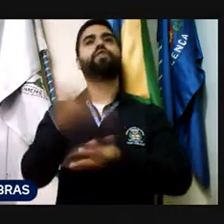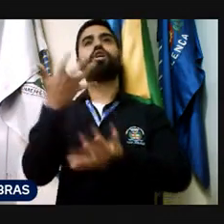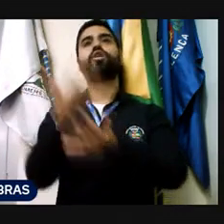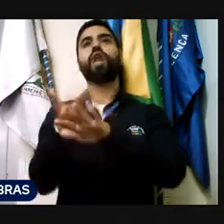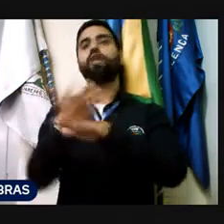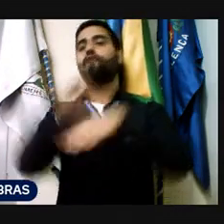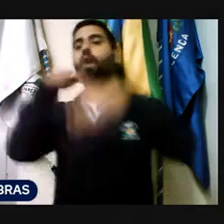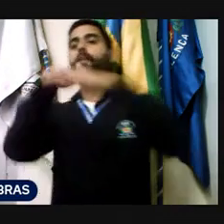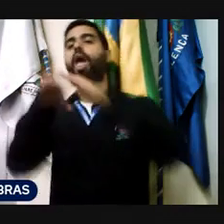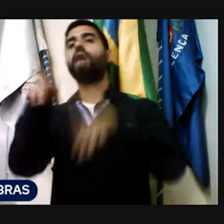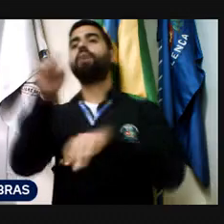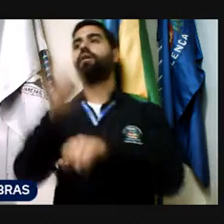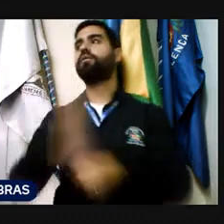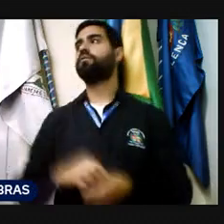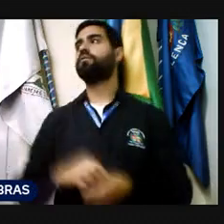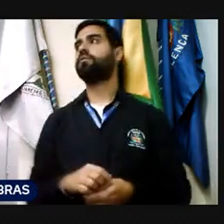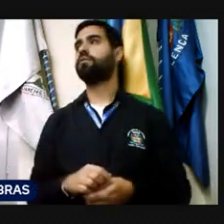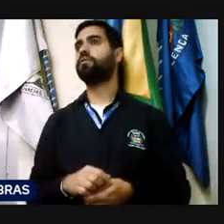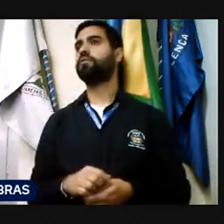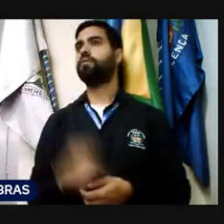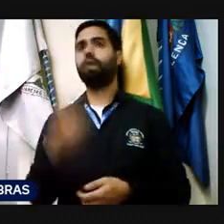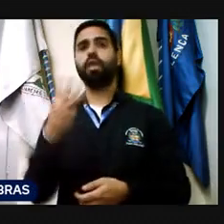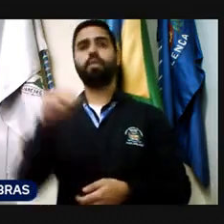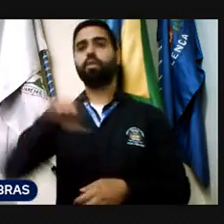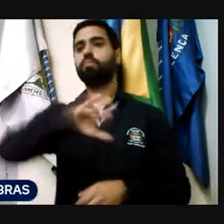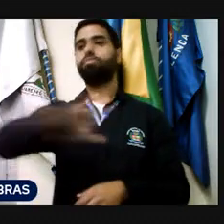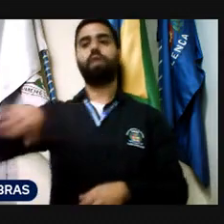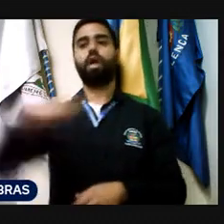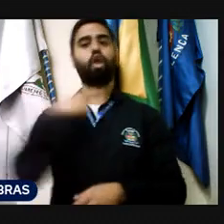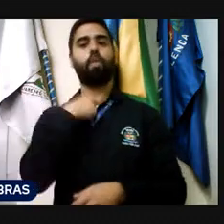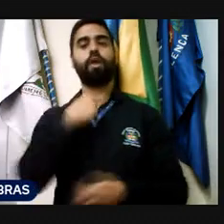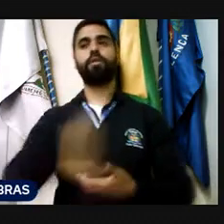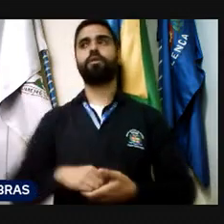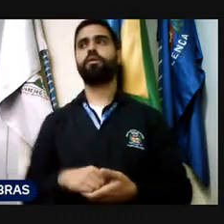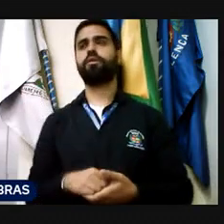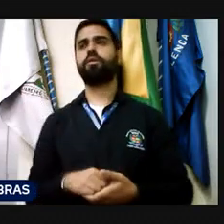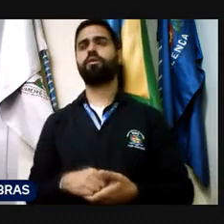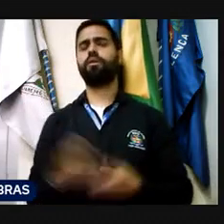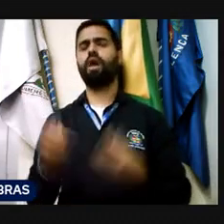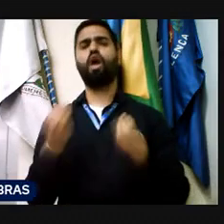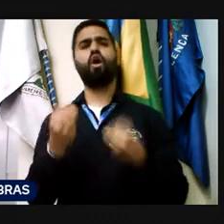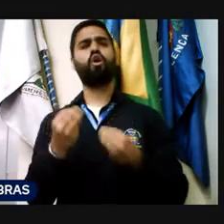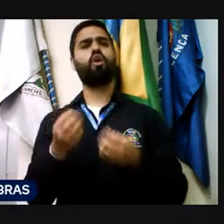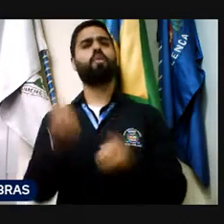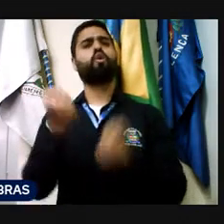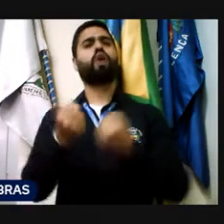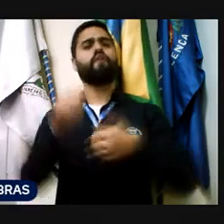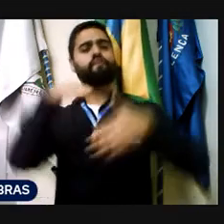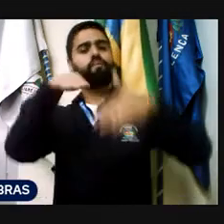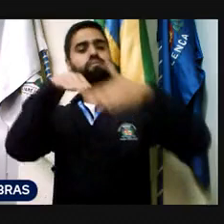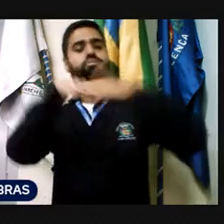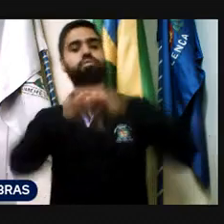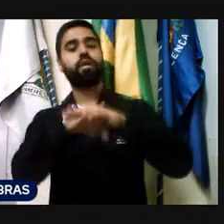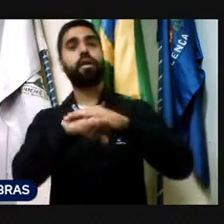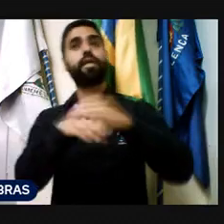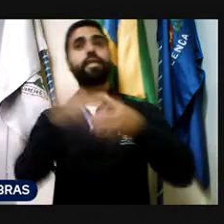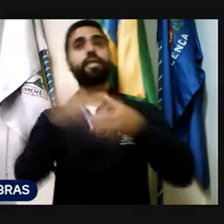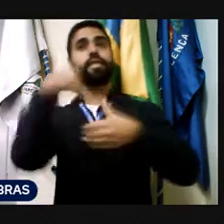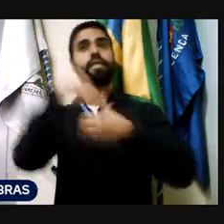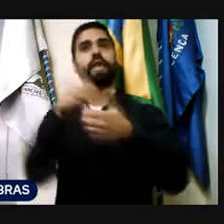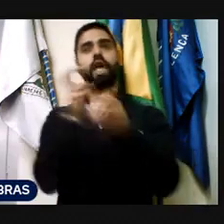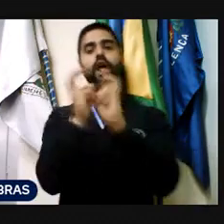dentro. Com 3 minutos, a guarda vai lá e me tira. Como é que um carro vai ficar estacionado dentro da estação de Barão do